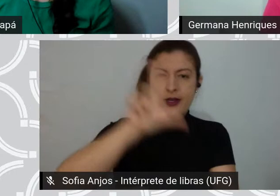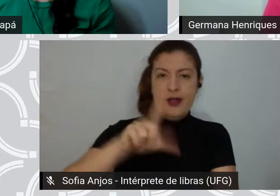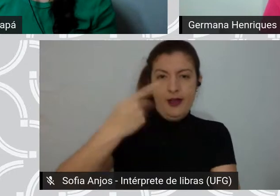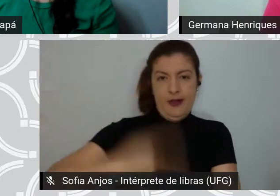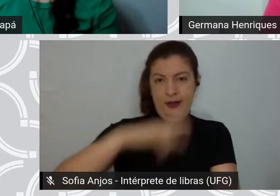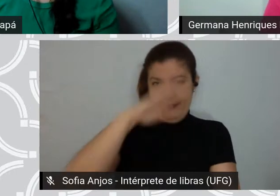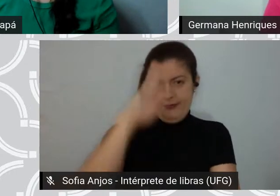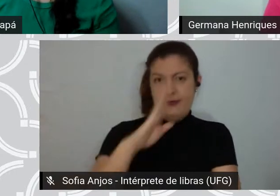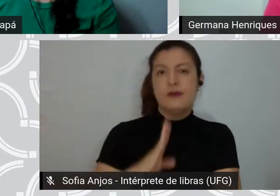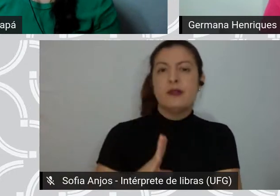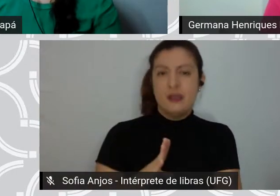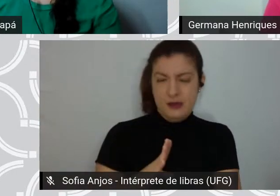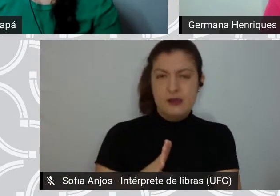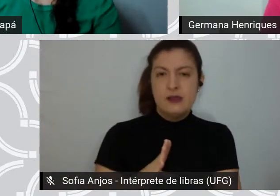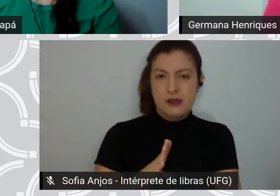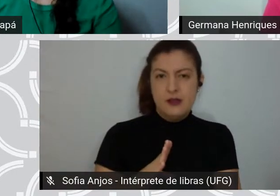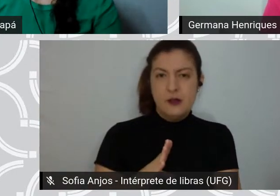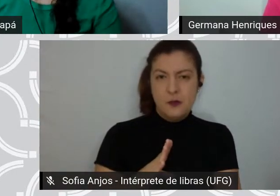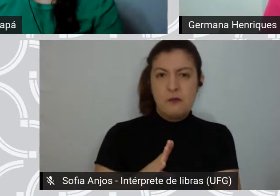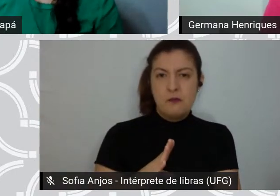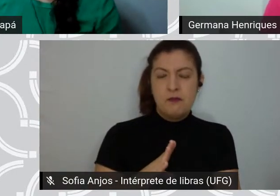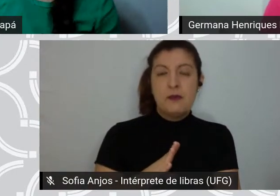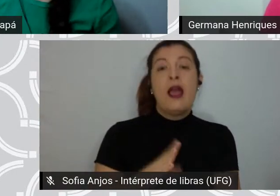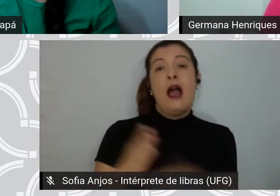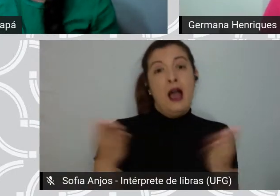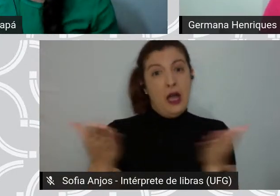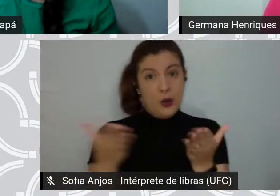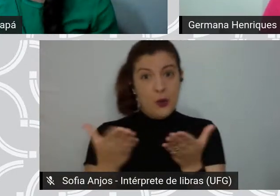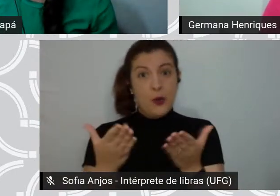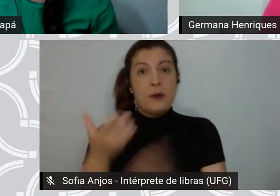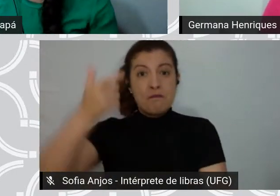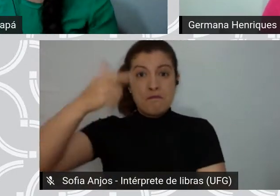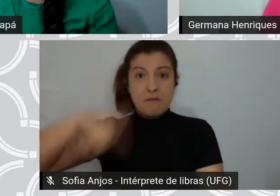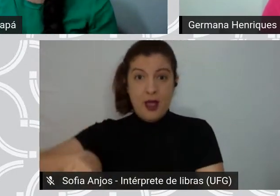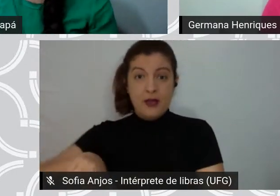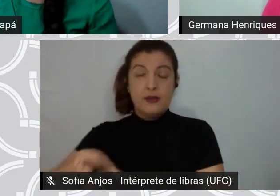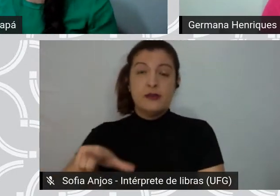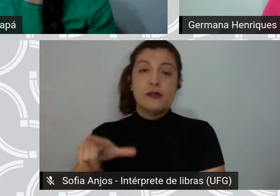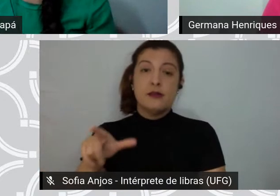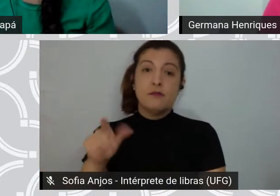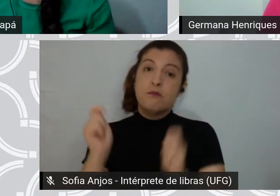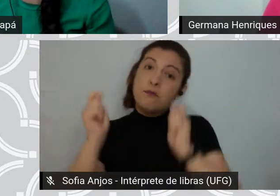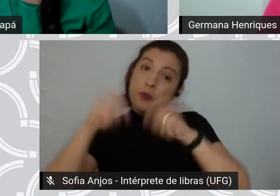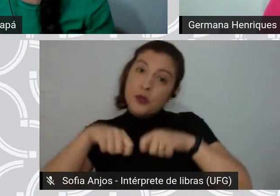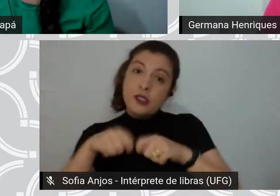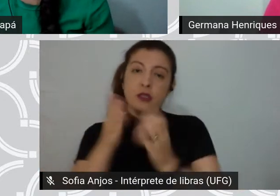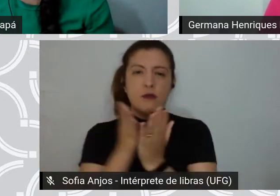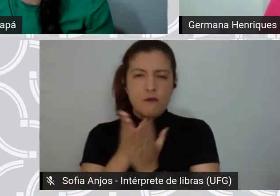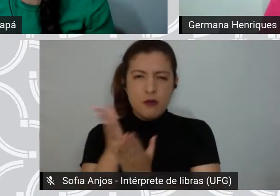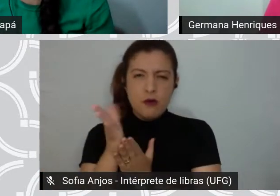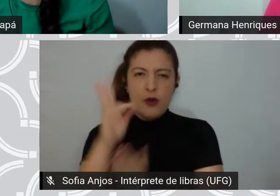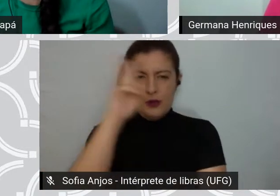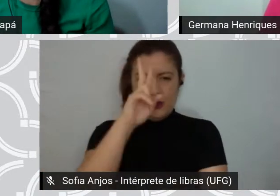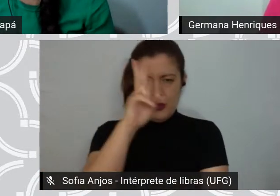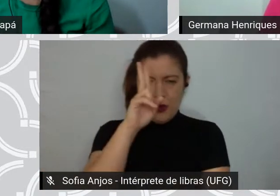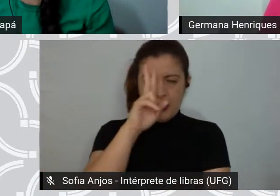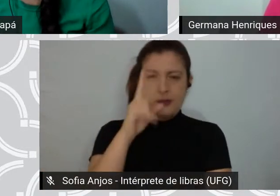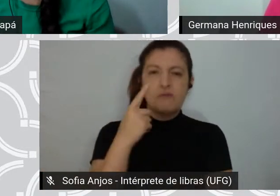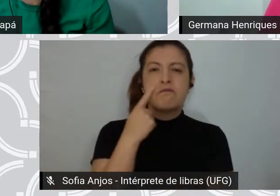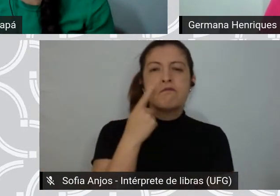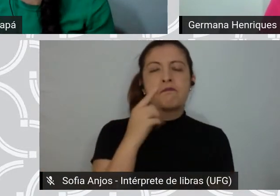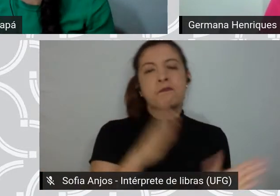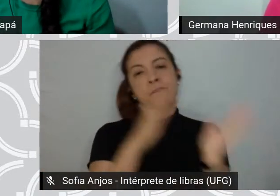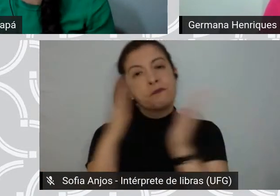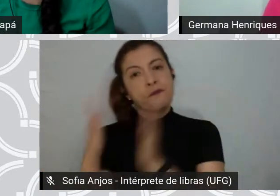possibilidades que vamos abordar a seguir. Então, a segunda parte, pensando a historiografia da tradução